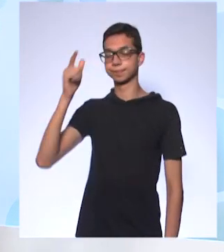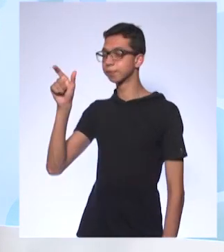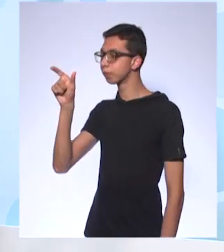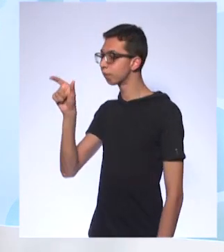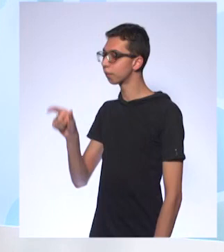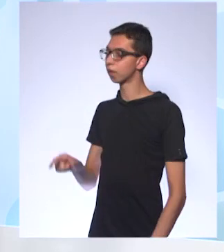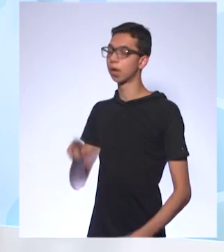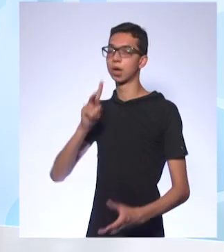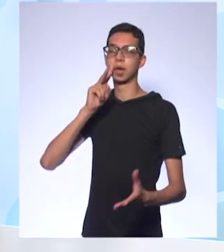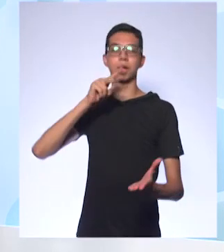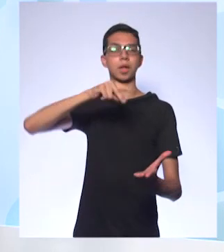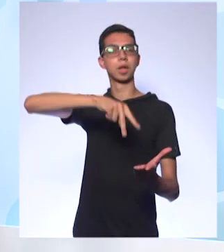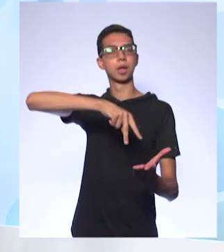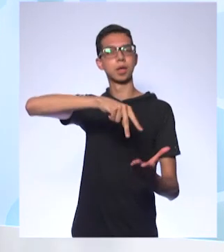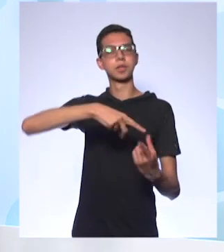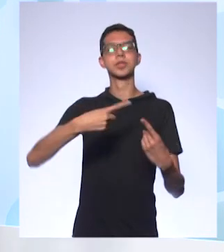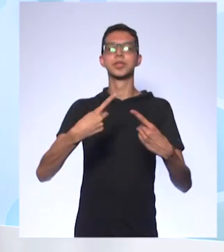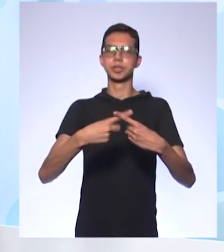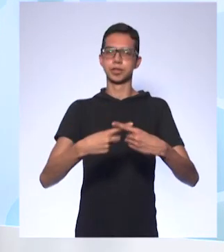a